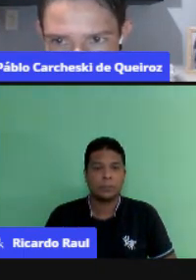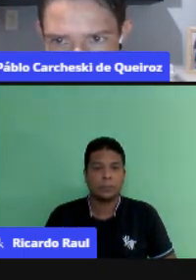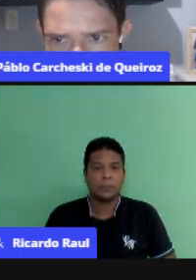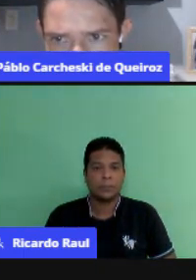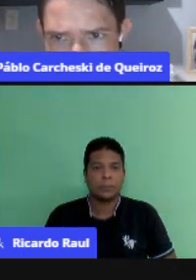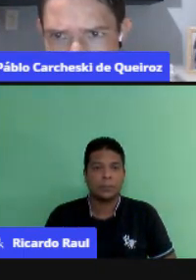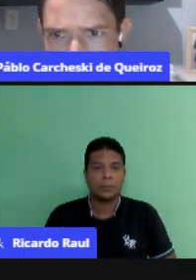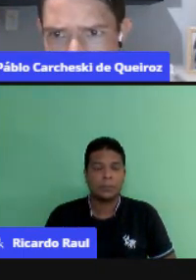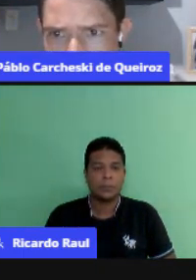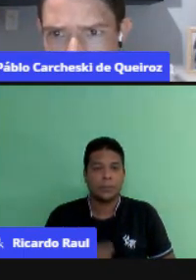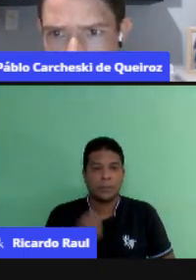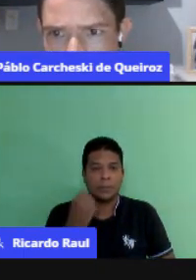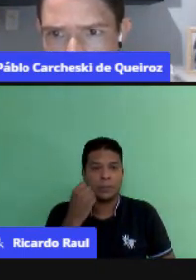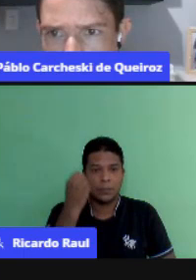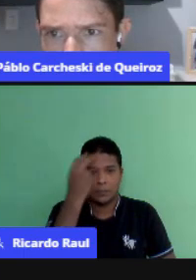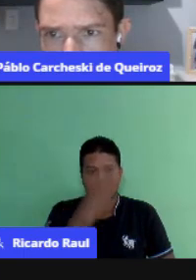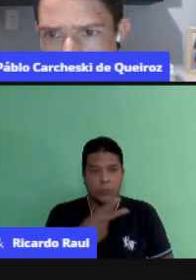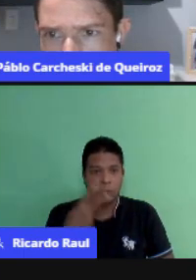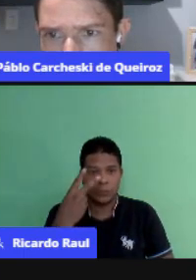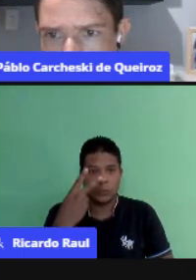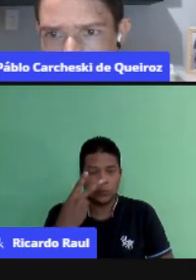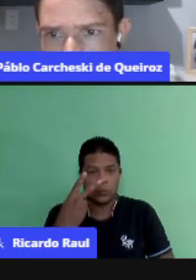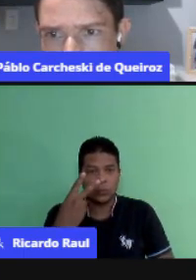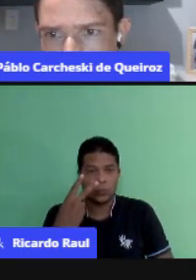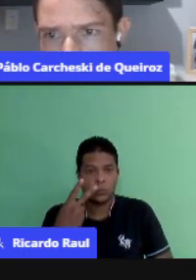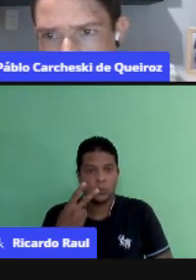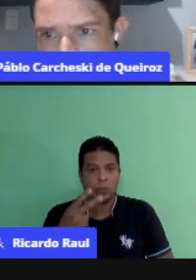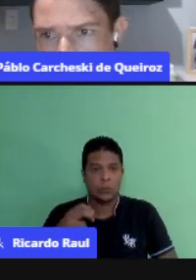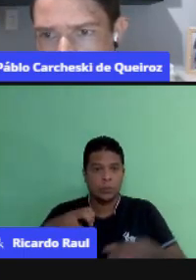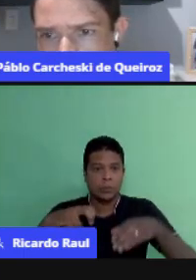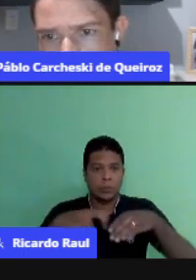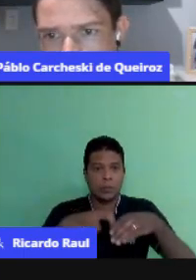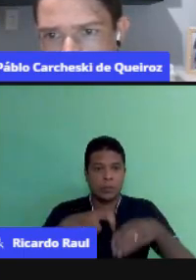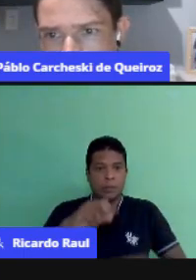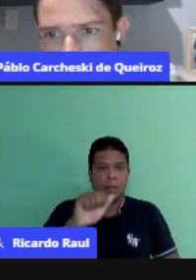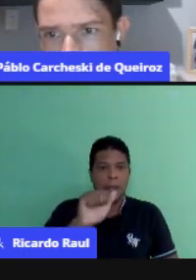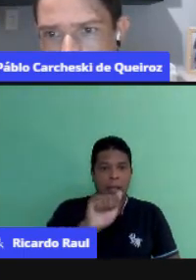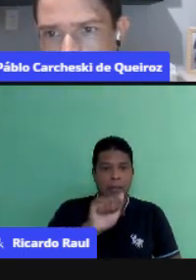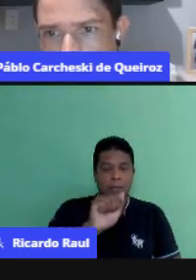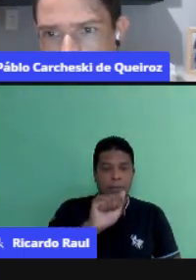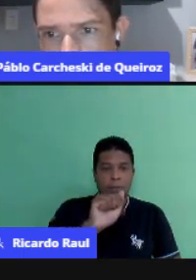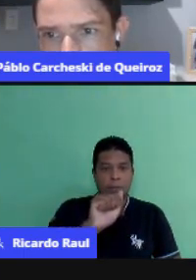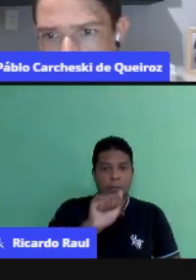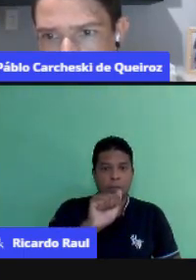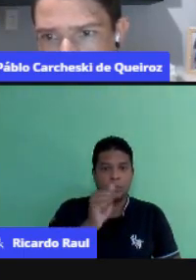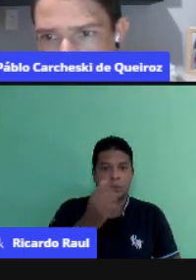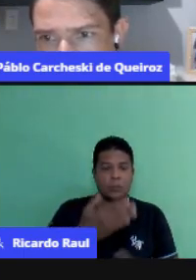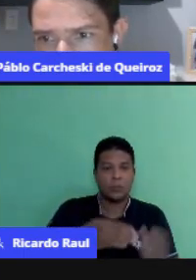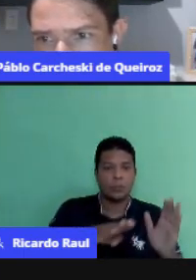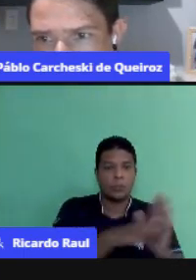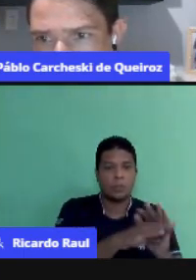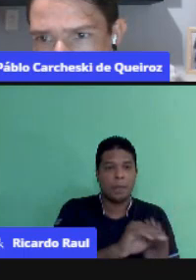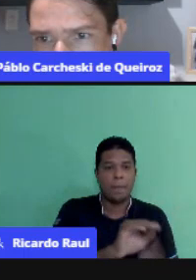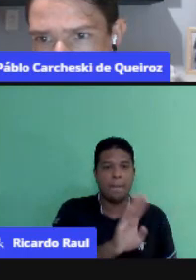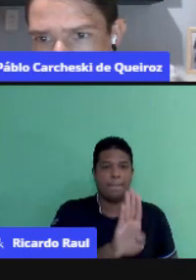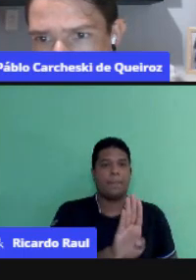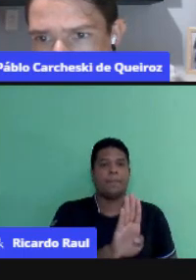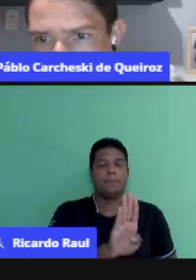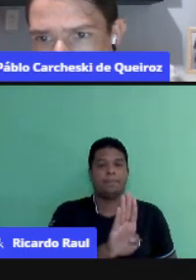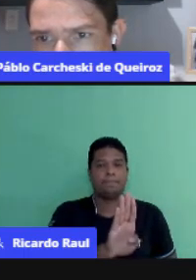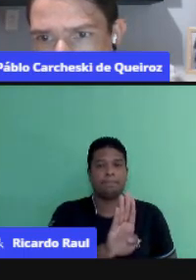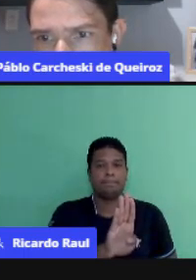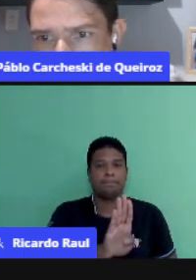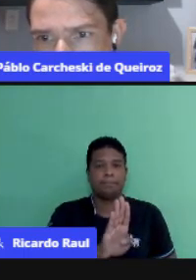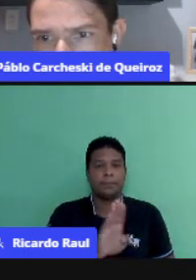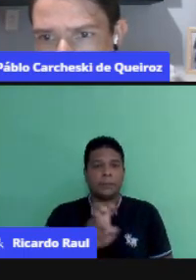Esse carro, né, ele saiu do ponto A e chegou no ponto B, né? Aí, nas próximas, né,